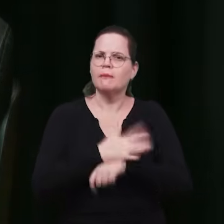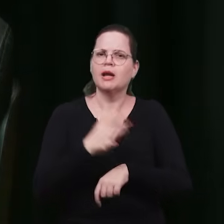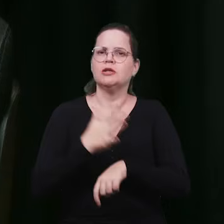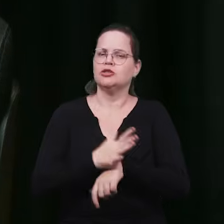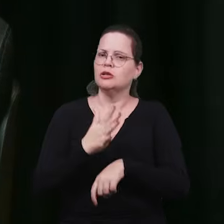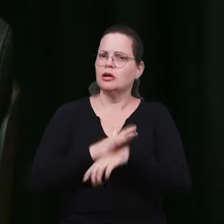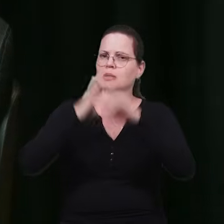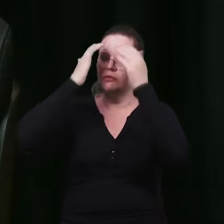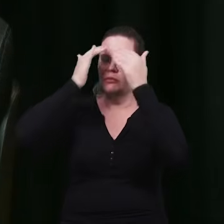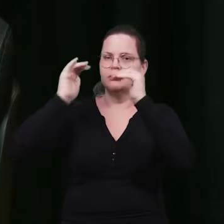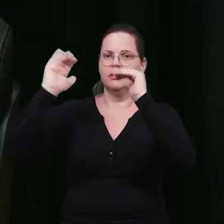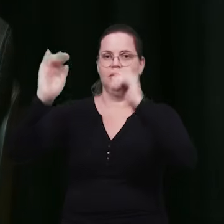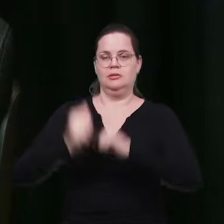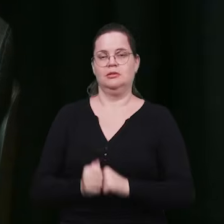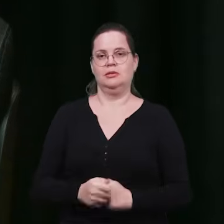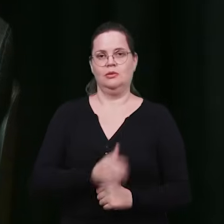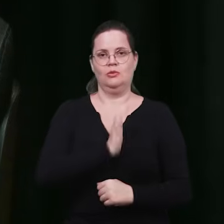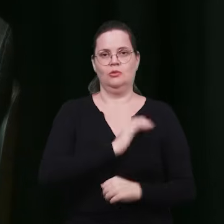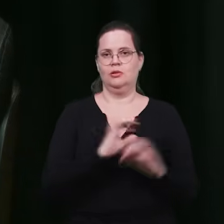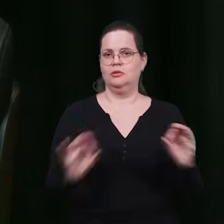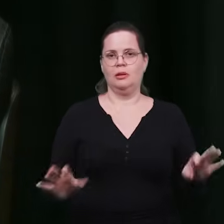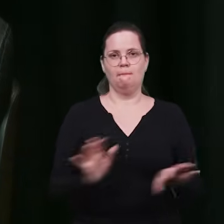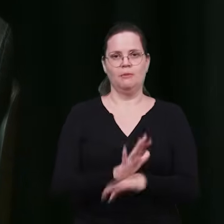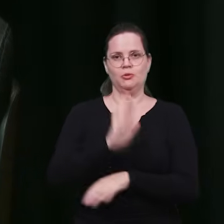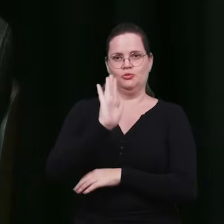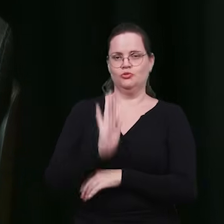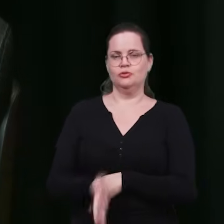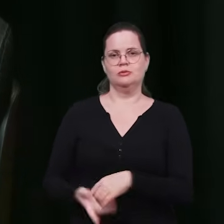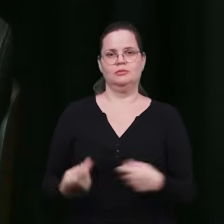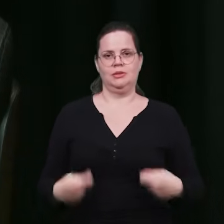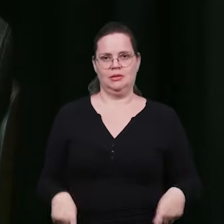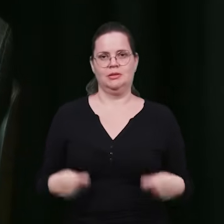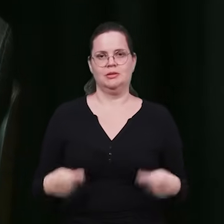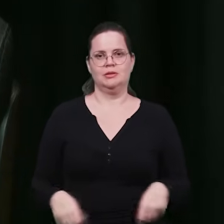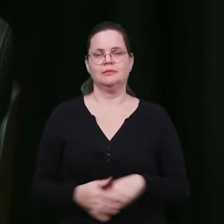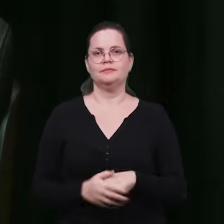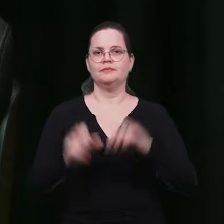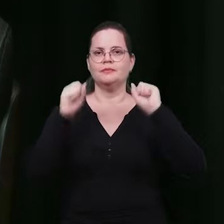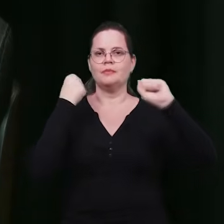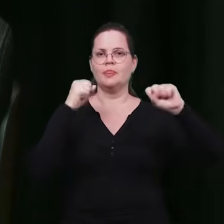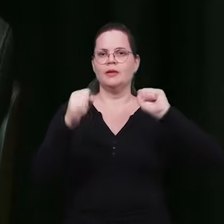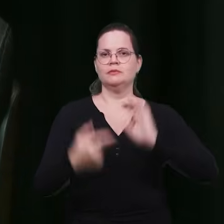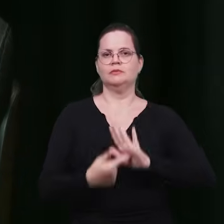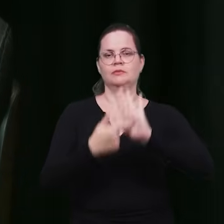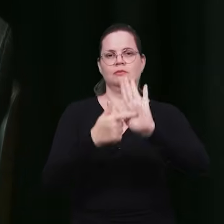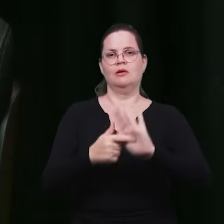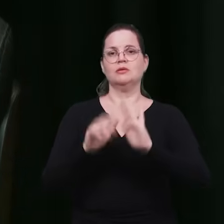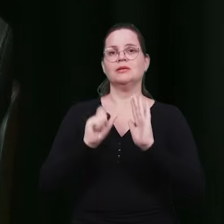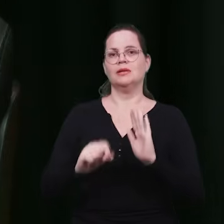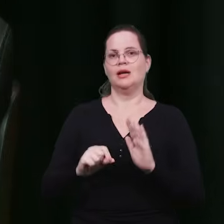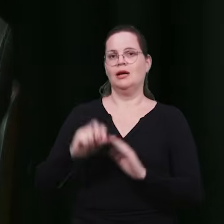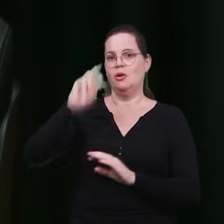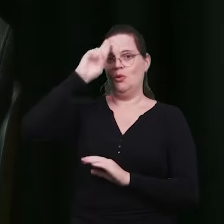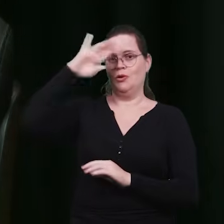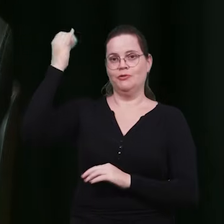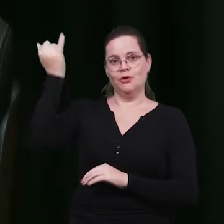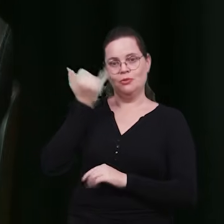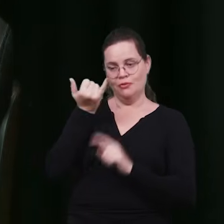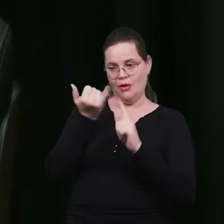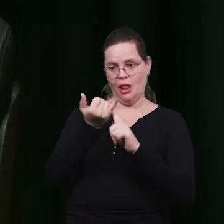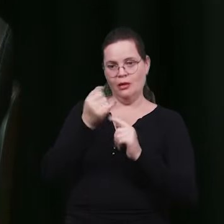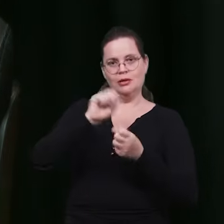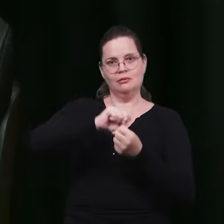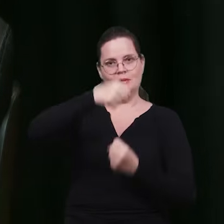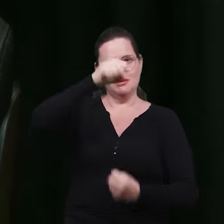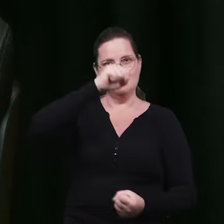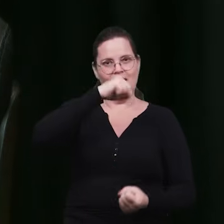não é isso isso? O mesmo. nosso coração tem que estar preparado. O salmista falava: "Escondi a tua palavra no meu coração,